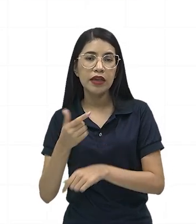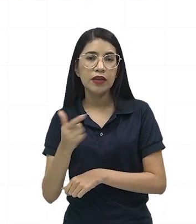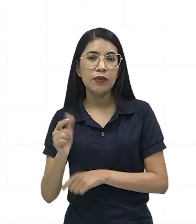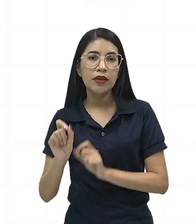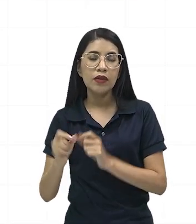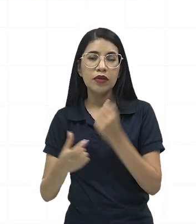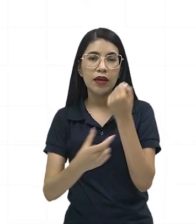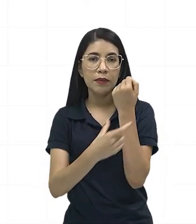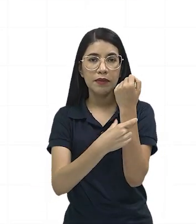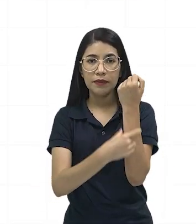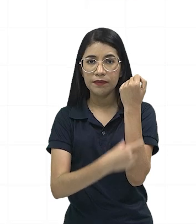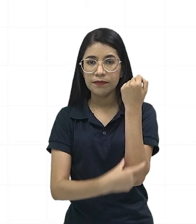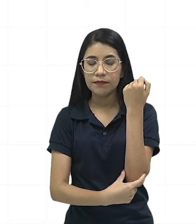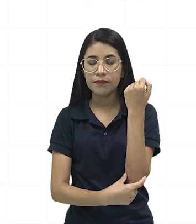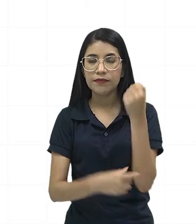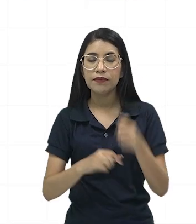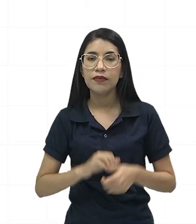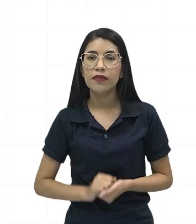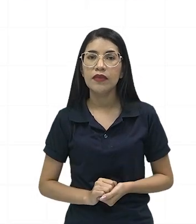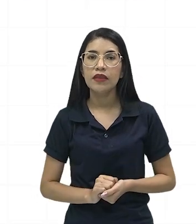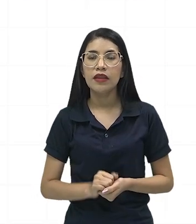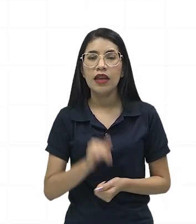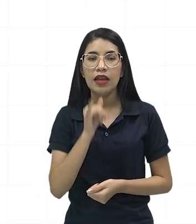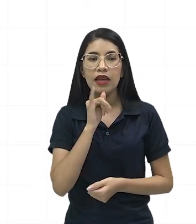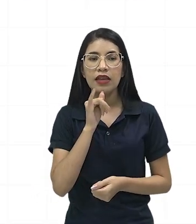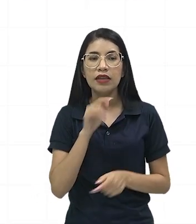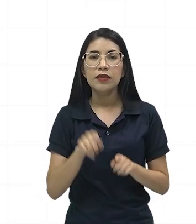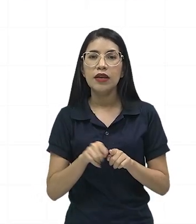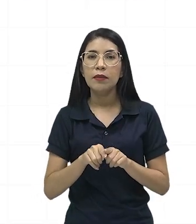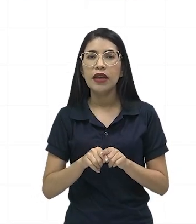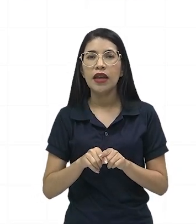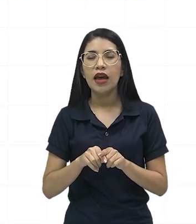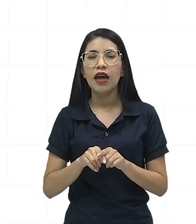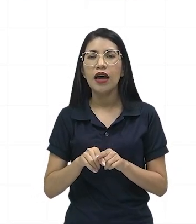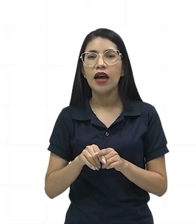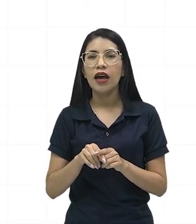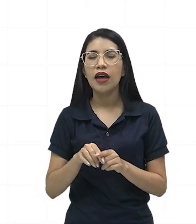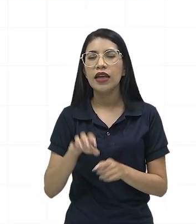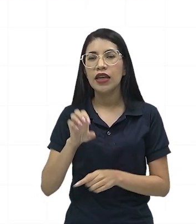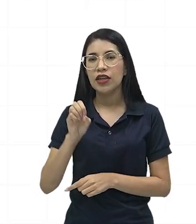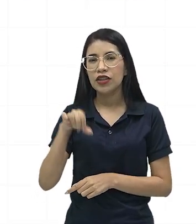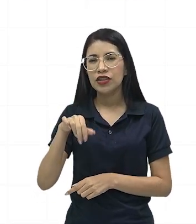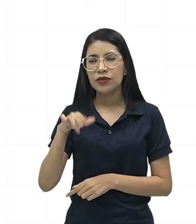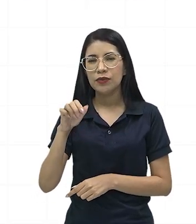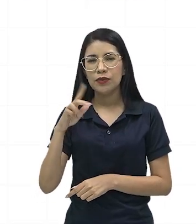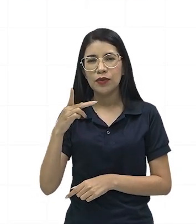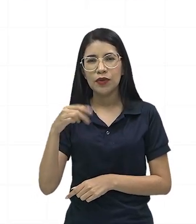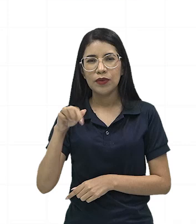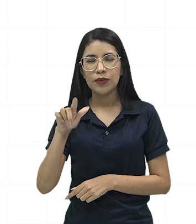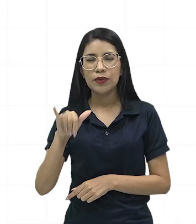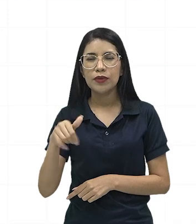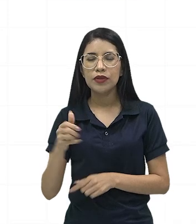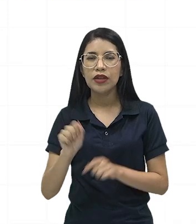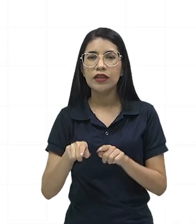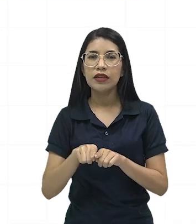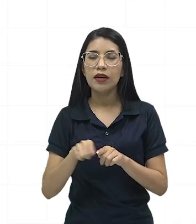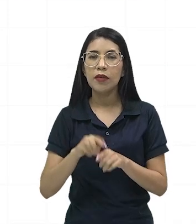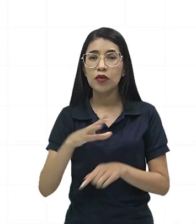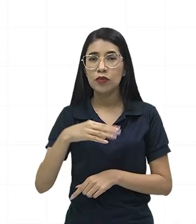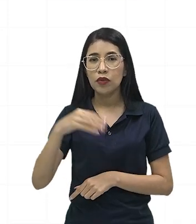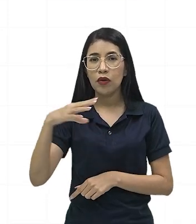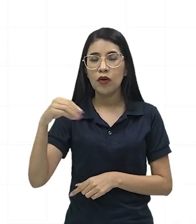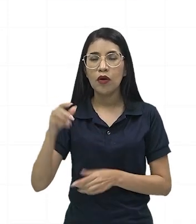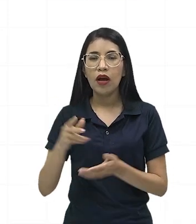possuem o esqueleto. Então, as esponjas, por exemplo, né? Aí a gente vê o exemplo dos moluscos, de